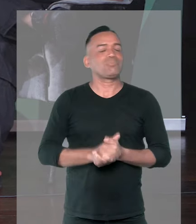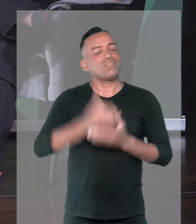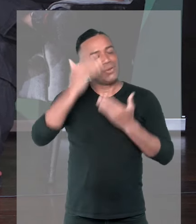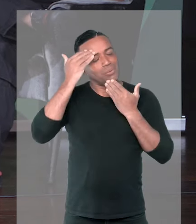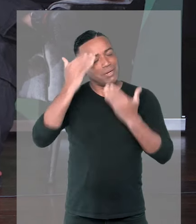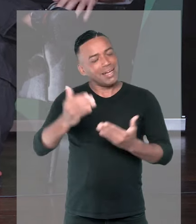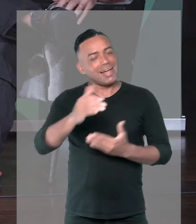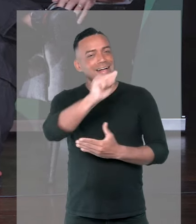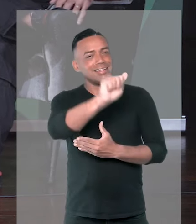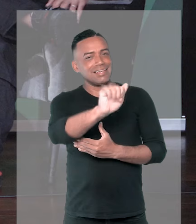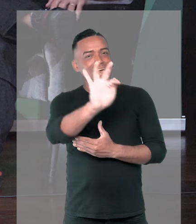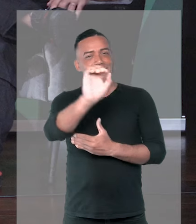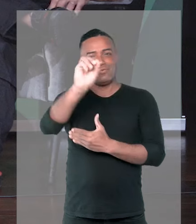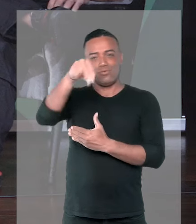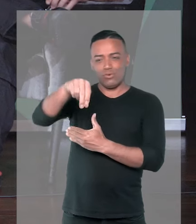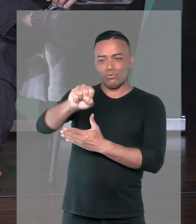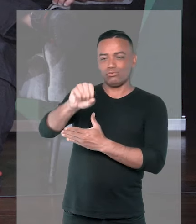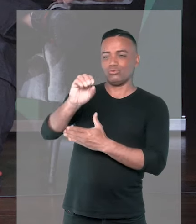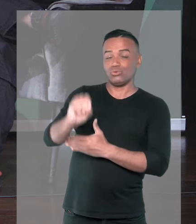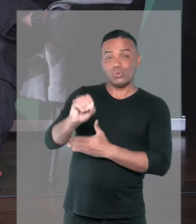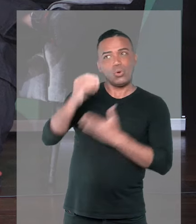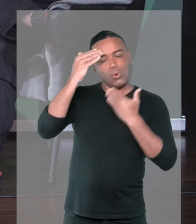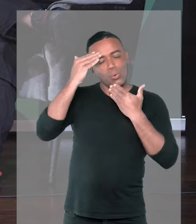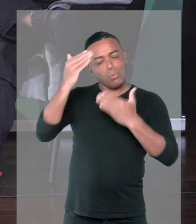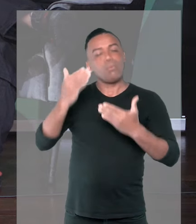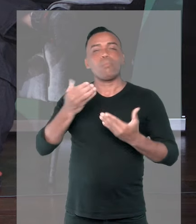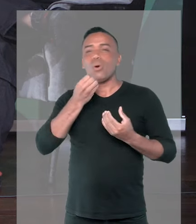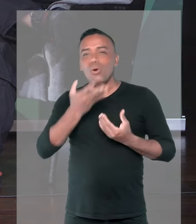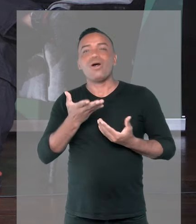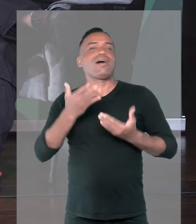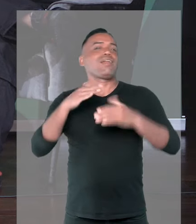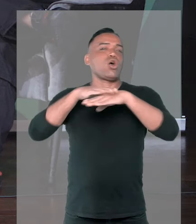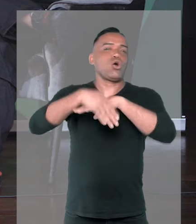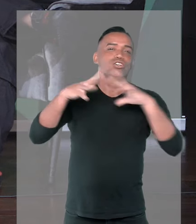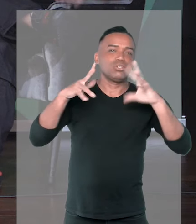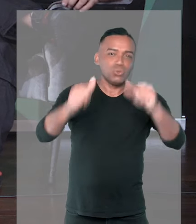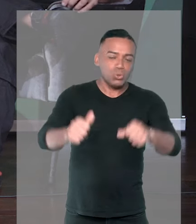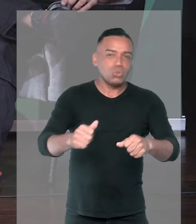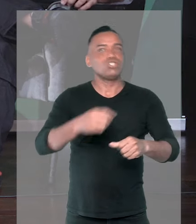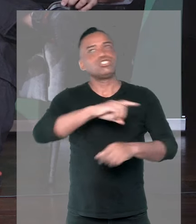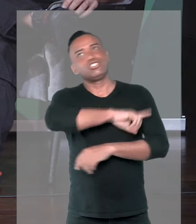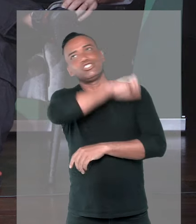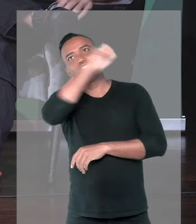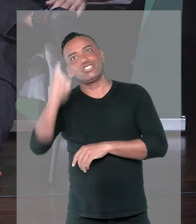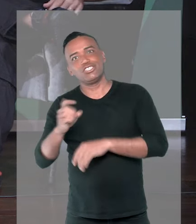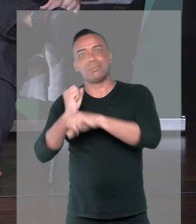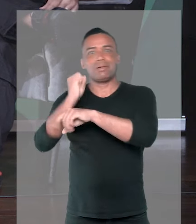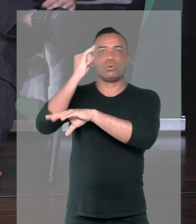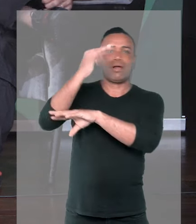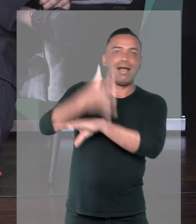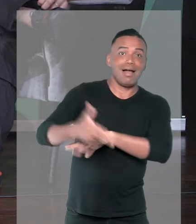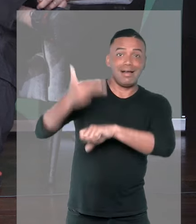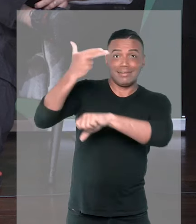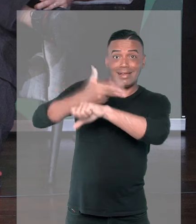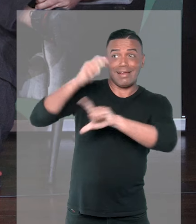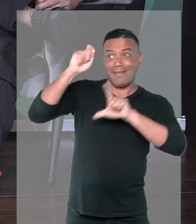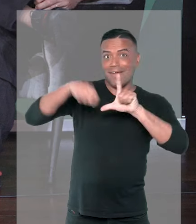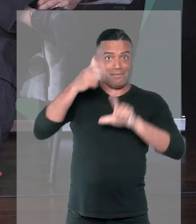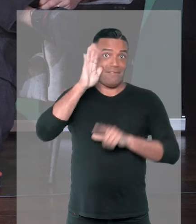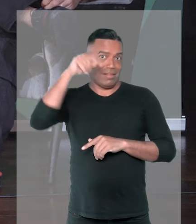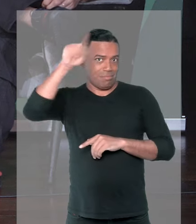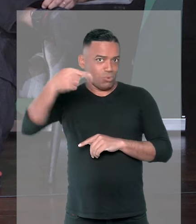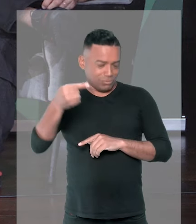Afonso Boa noite a todos e a todas Bom dia tarde noite madrugada para quem vai ver depois gravado é um mega prazer est